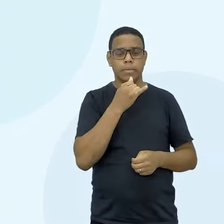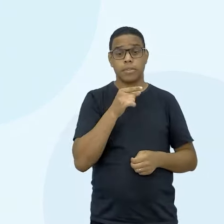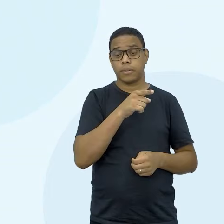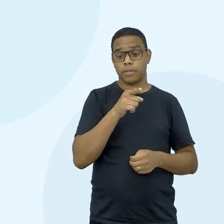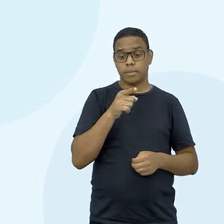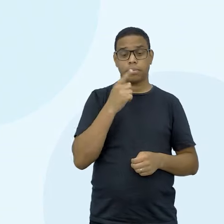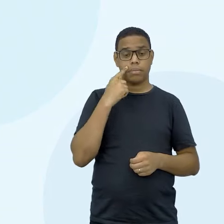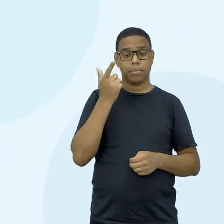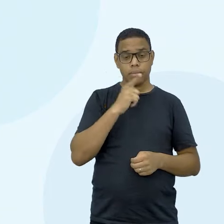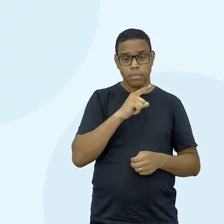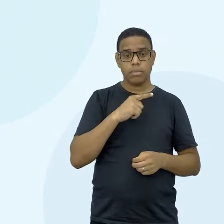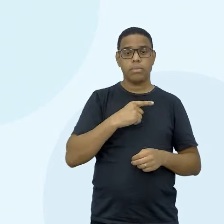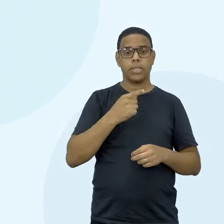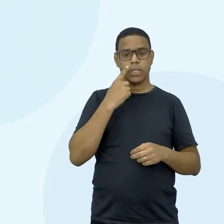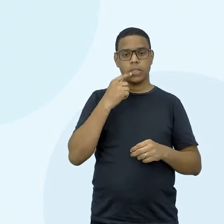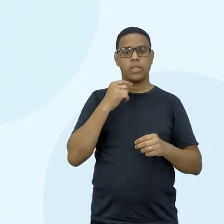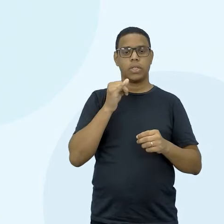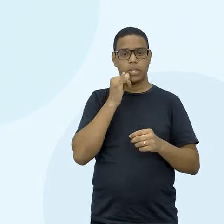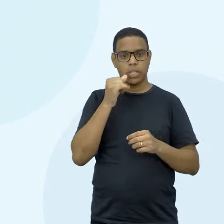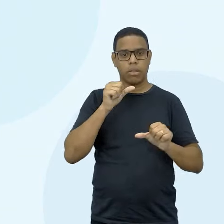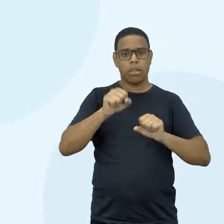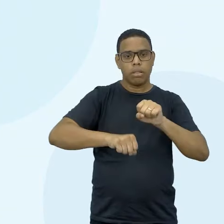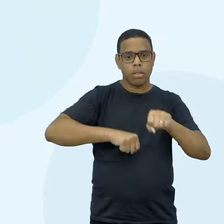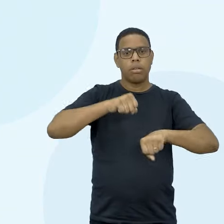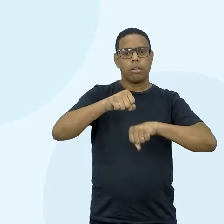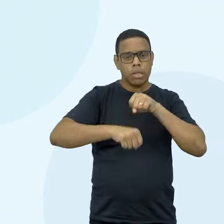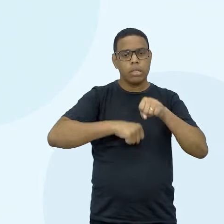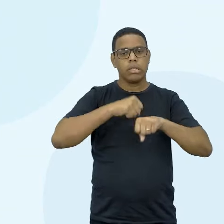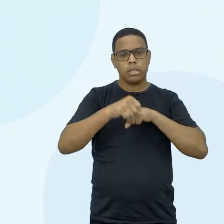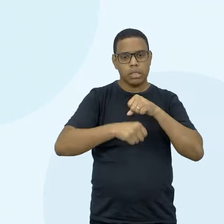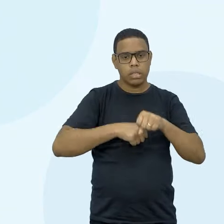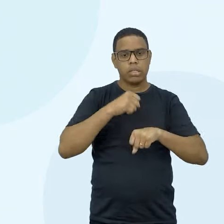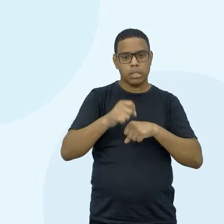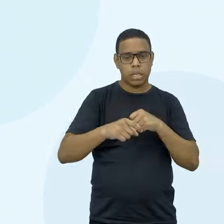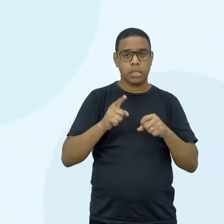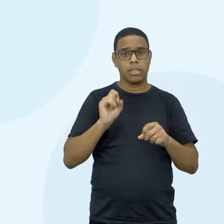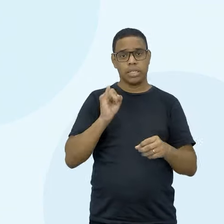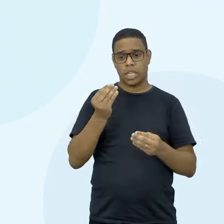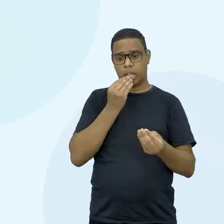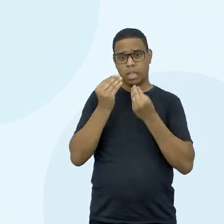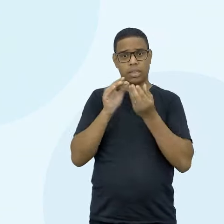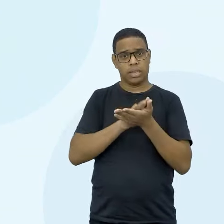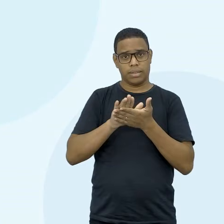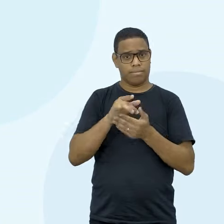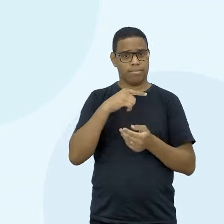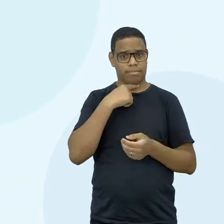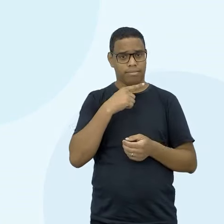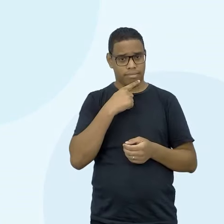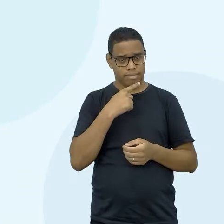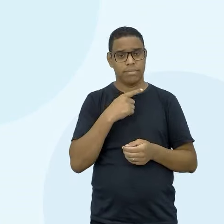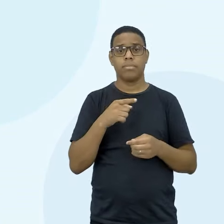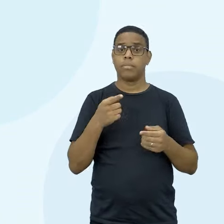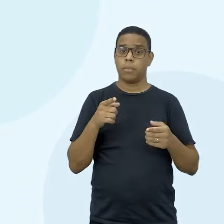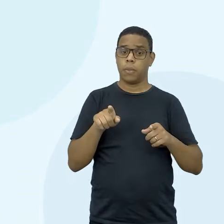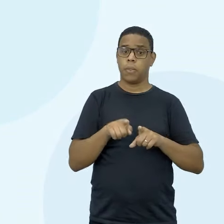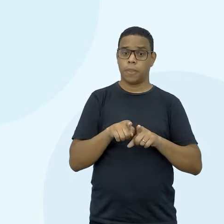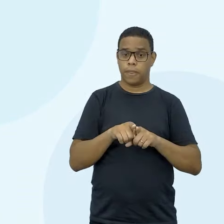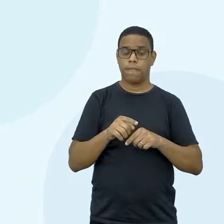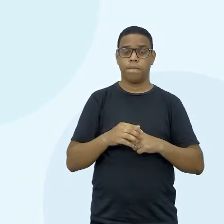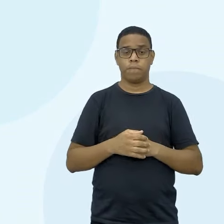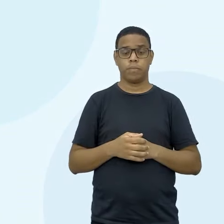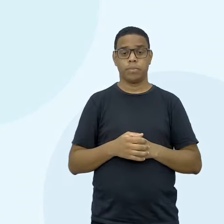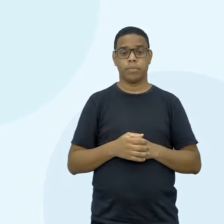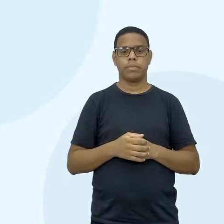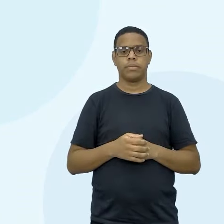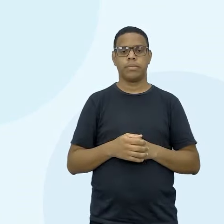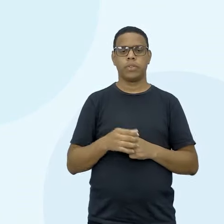você não vai conseguir ficar gerando energia ali, pedalando ali, sem se alimentar também. Tem essa questão também aí que eu queria parar